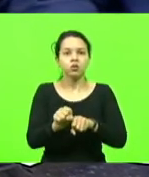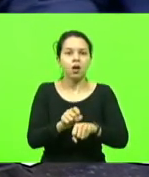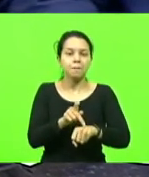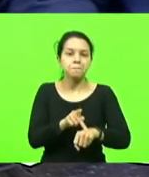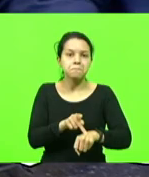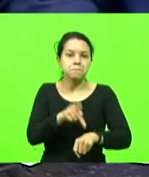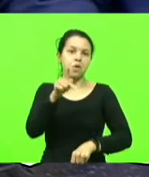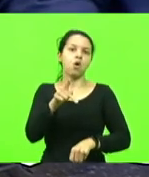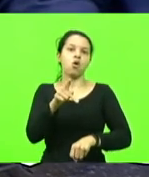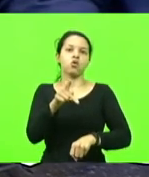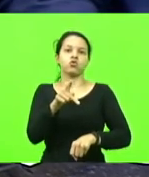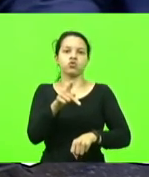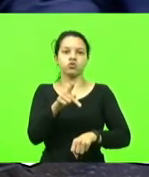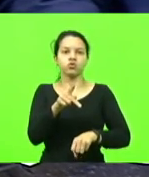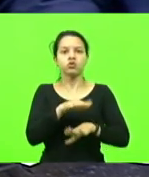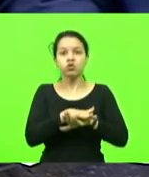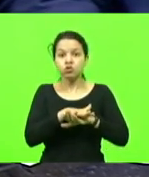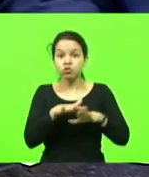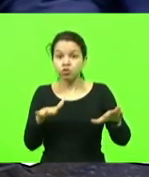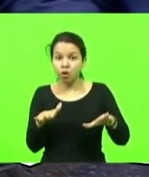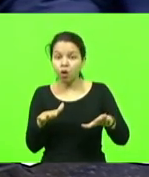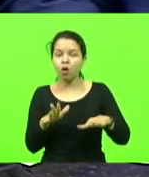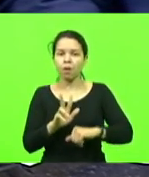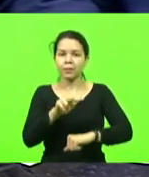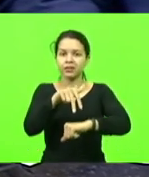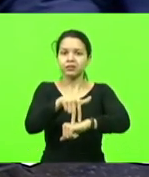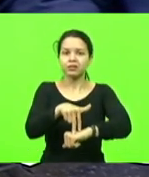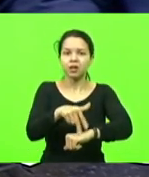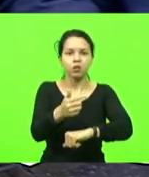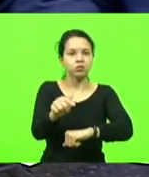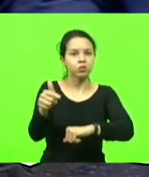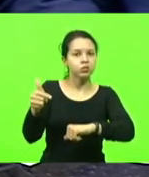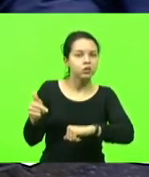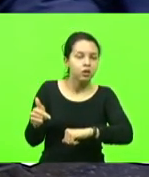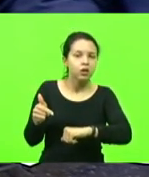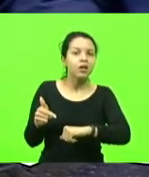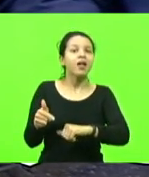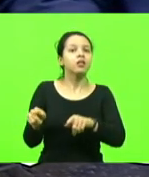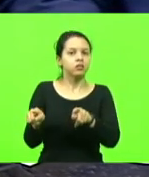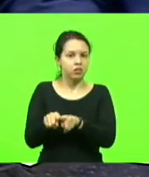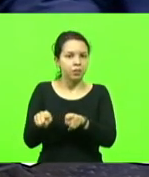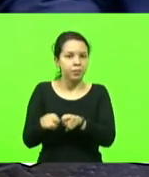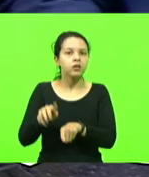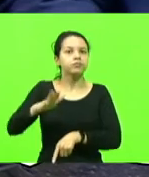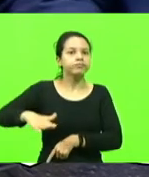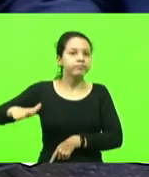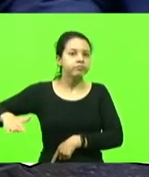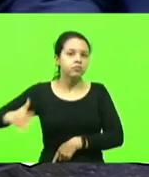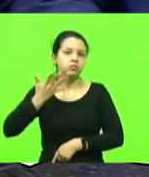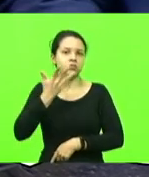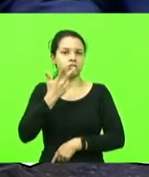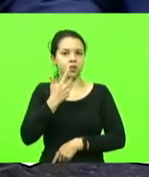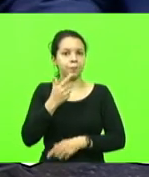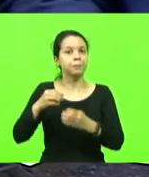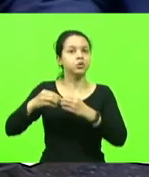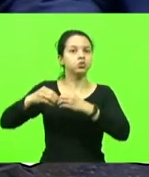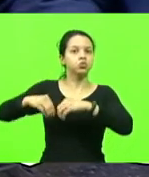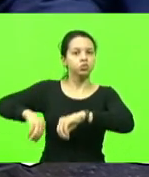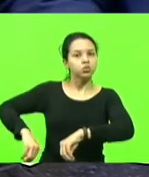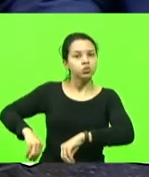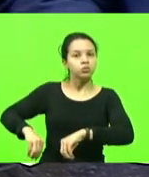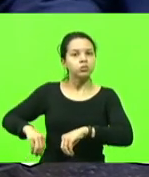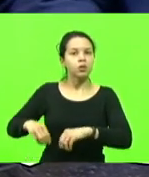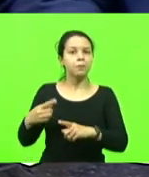sem aulas presenciais. Nós temos também crianças sendo prejudicadas, já que o